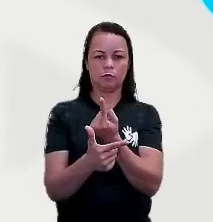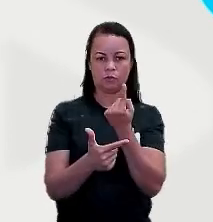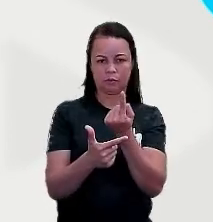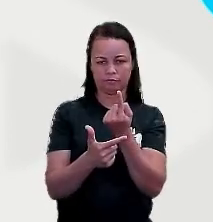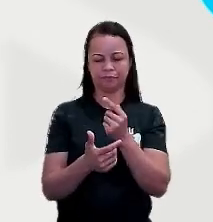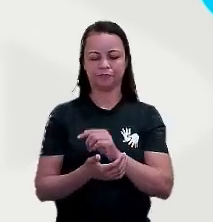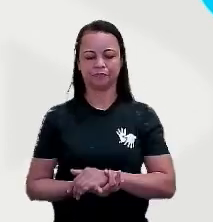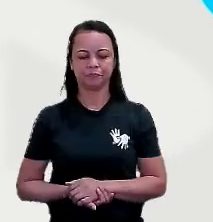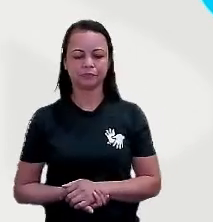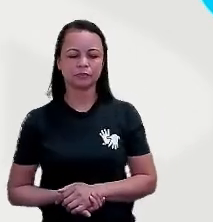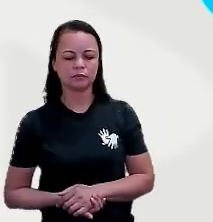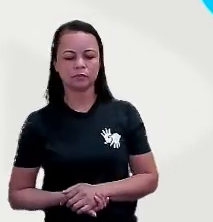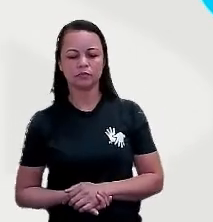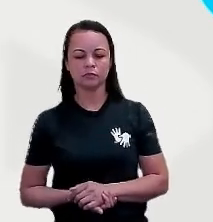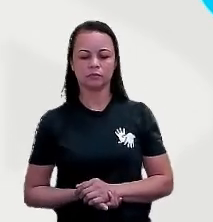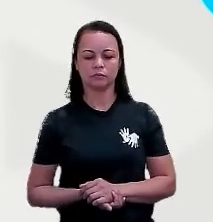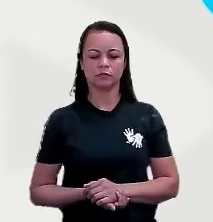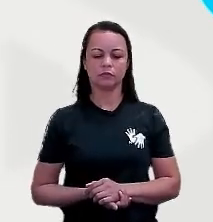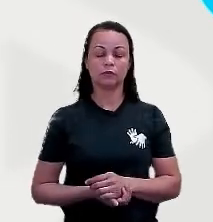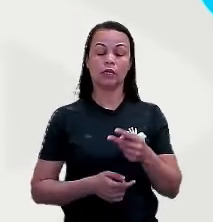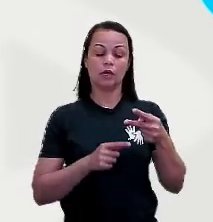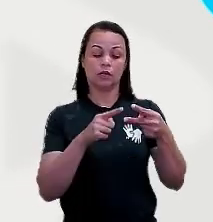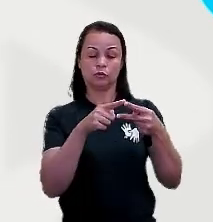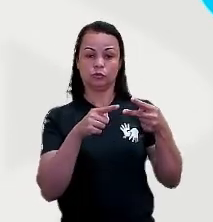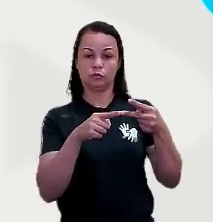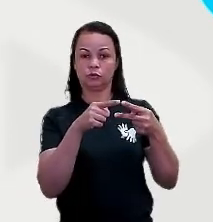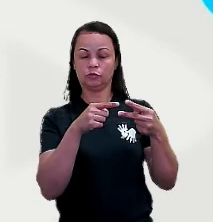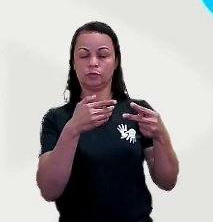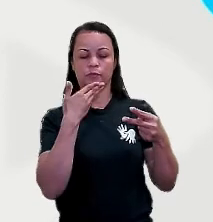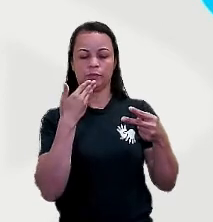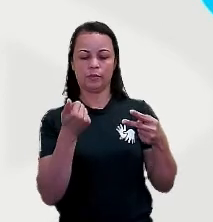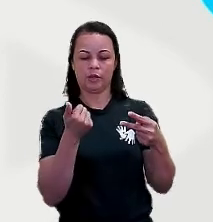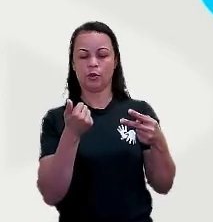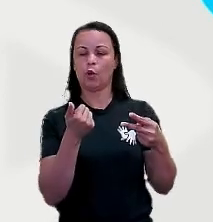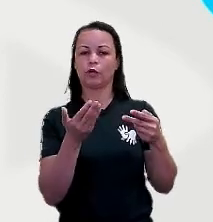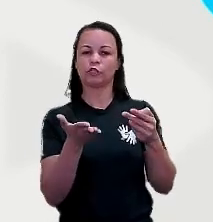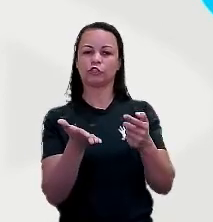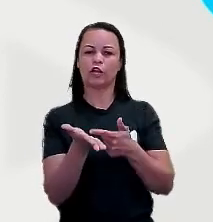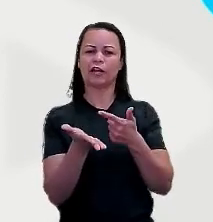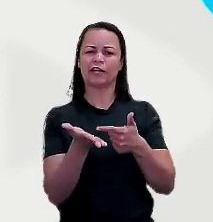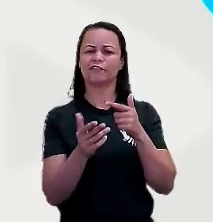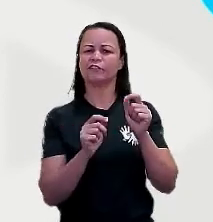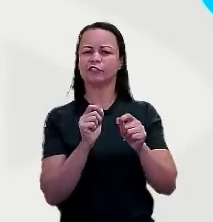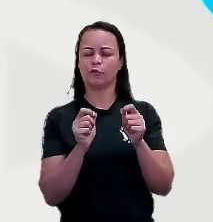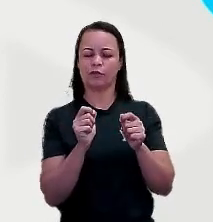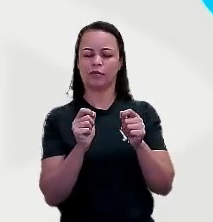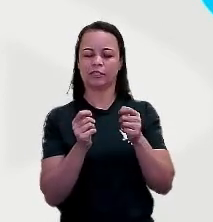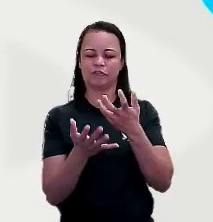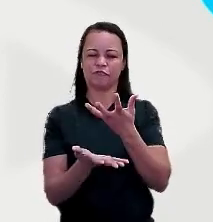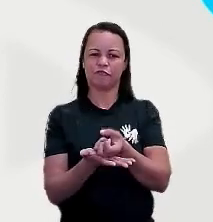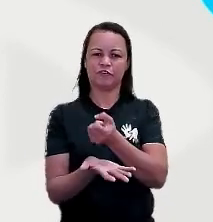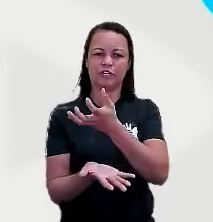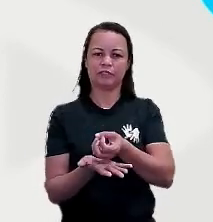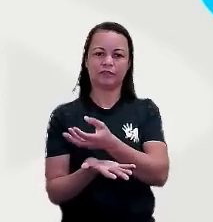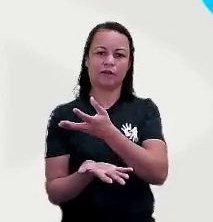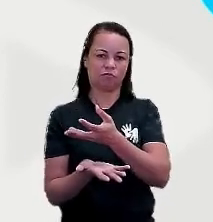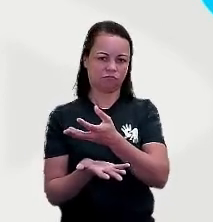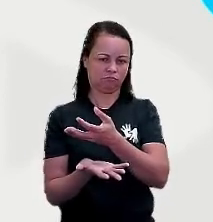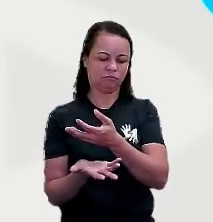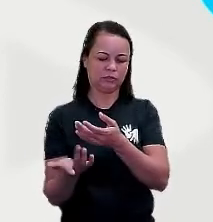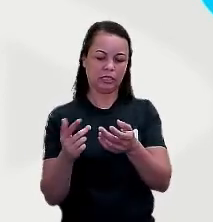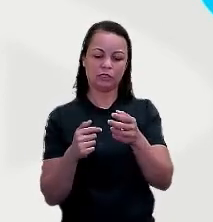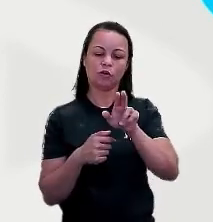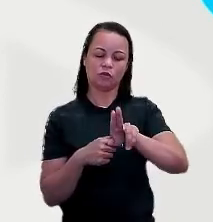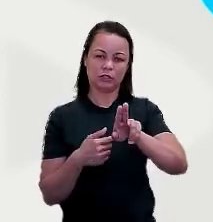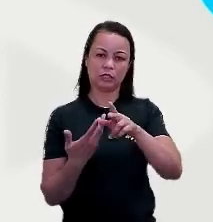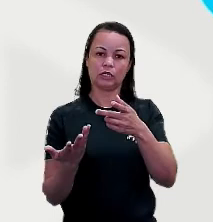Então vamos ver aqui. Ó, os nossos dois melhores livros são de ficção. Então vamos aí identificar o